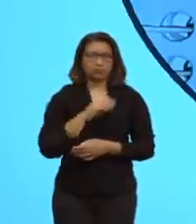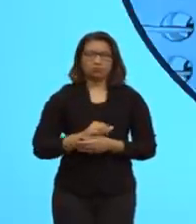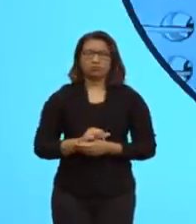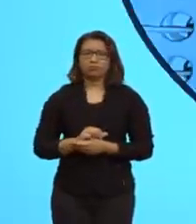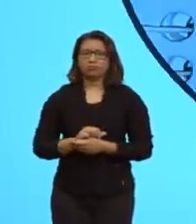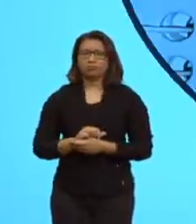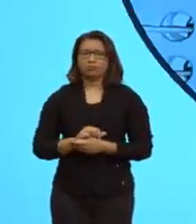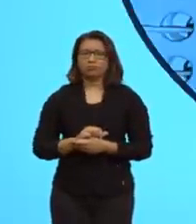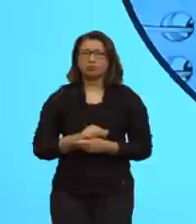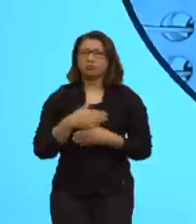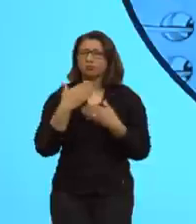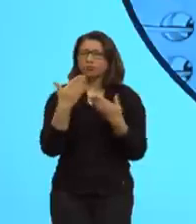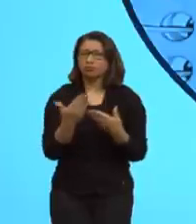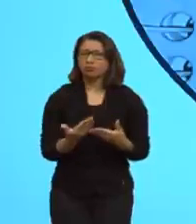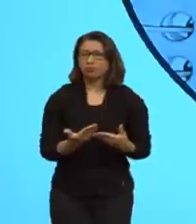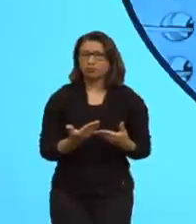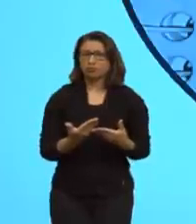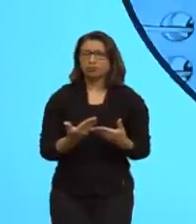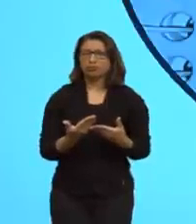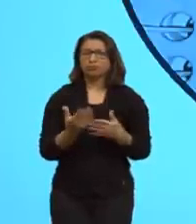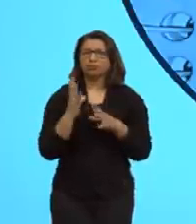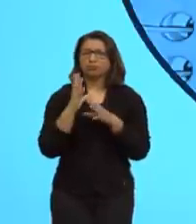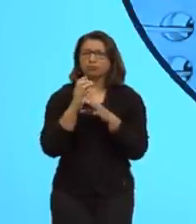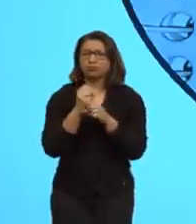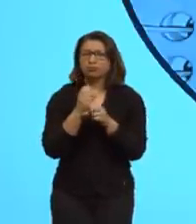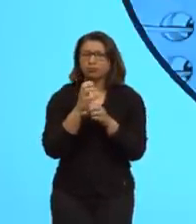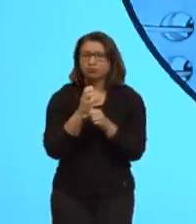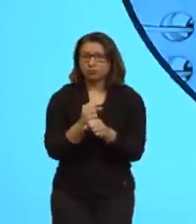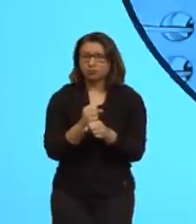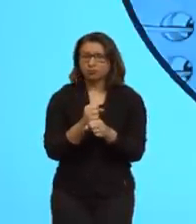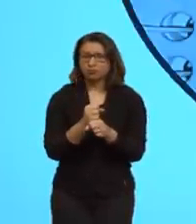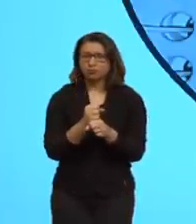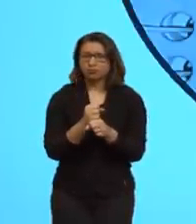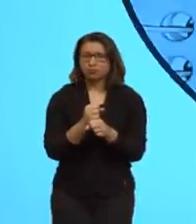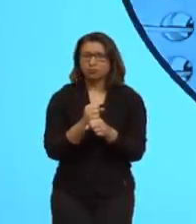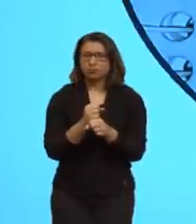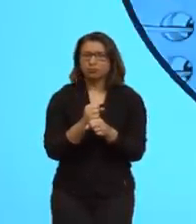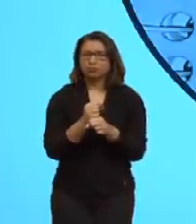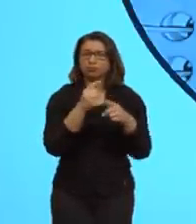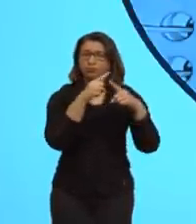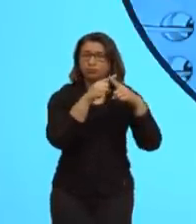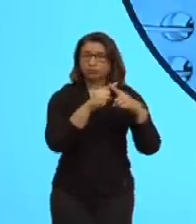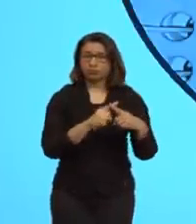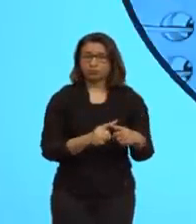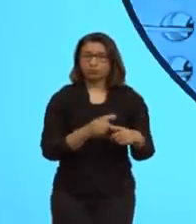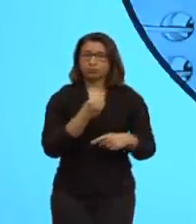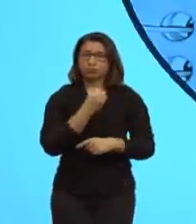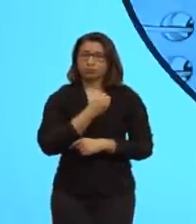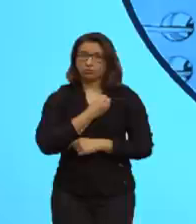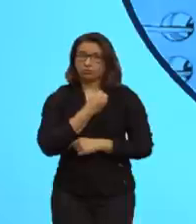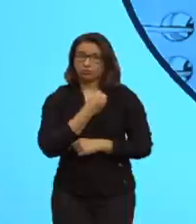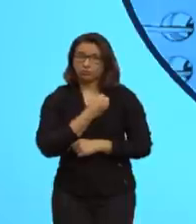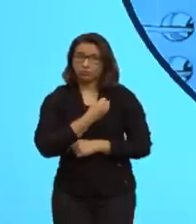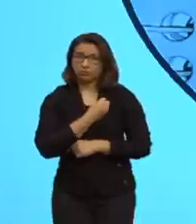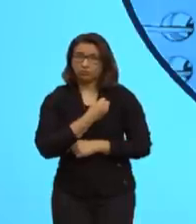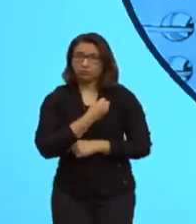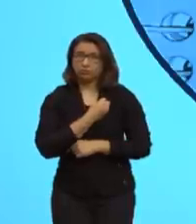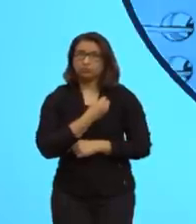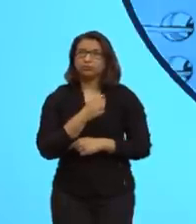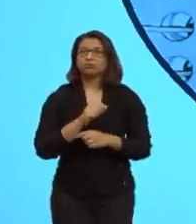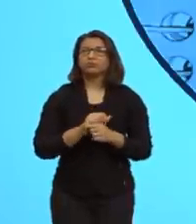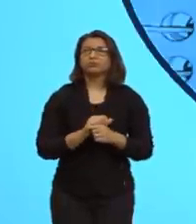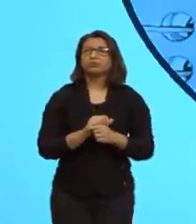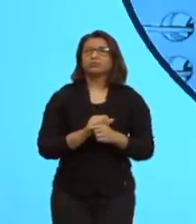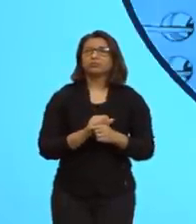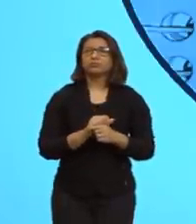Então, aqui o cálculo, cálculo é multiplicação com números decimais, né? Divisão com números decimais.